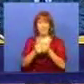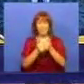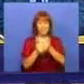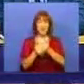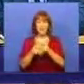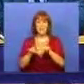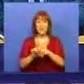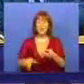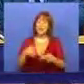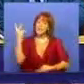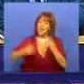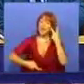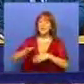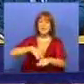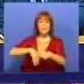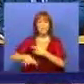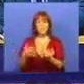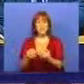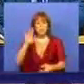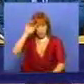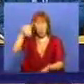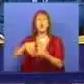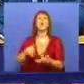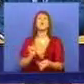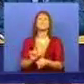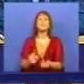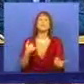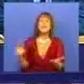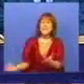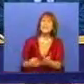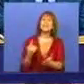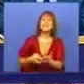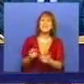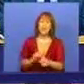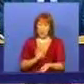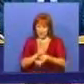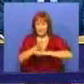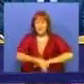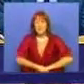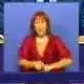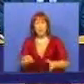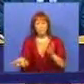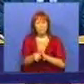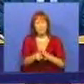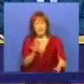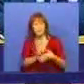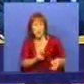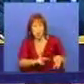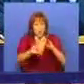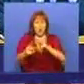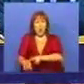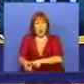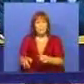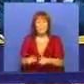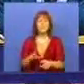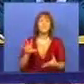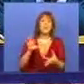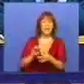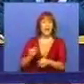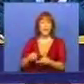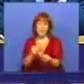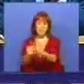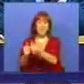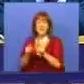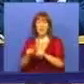da análise que fizemos, concluímos que era necessária uma intervenção legislativa para corrigir. Quanto à